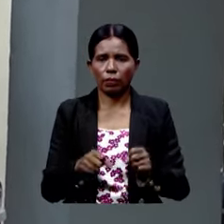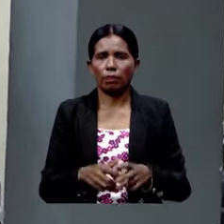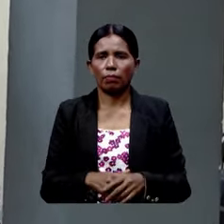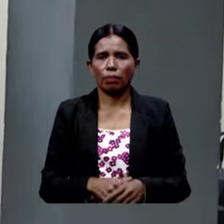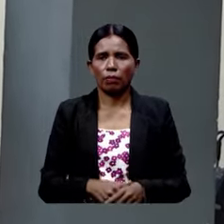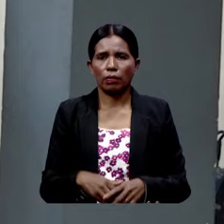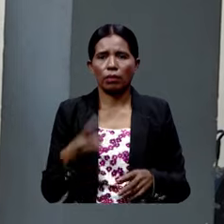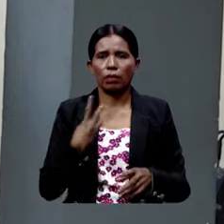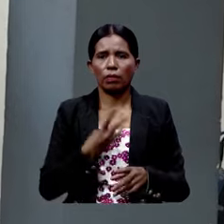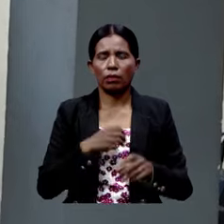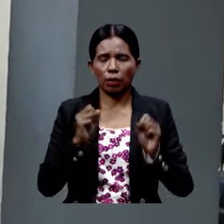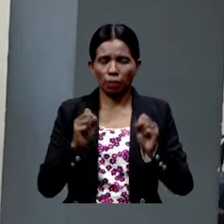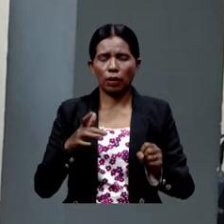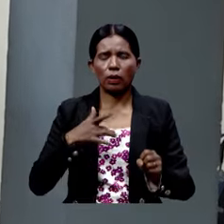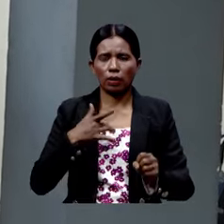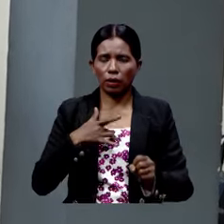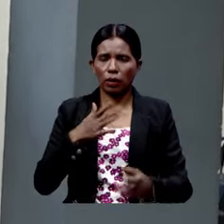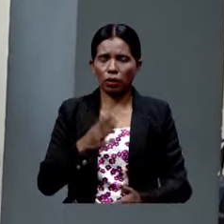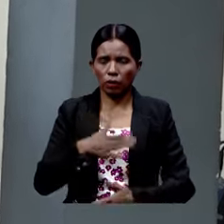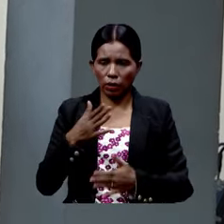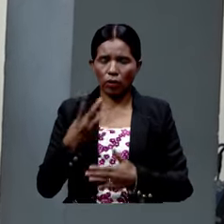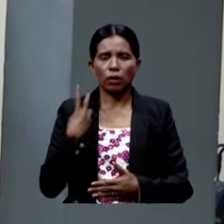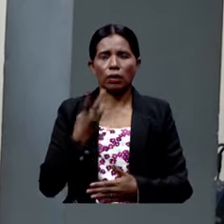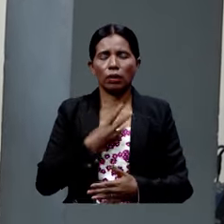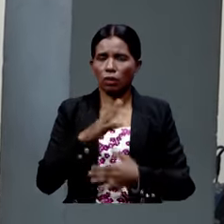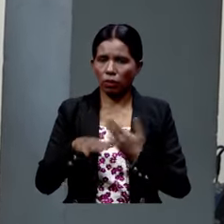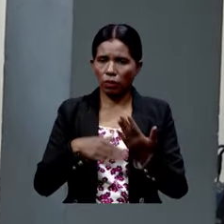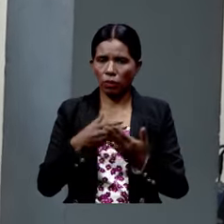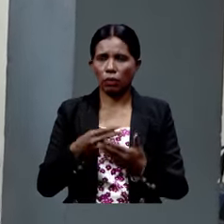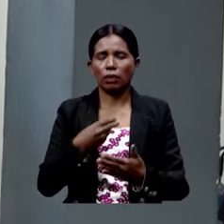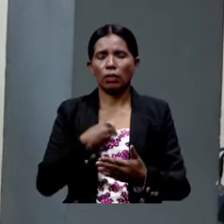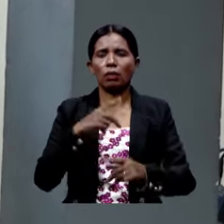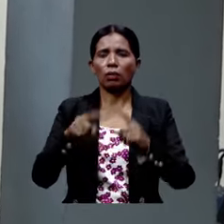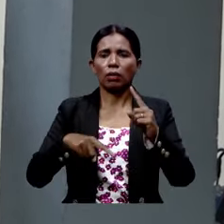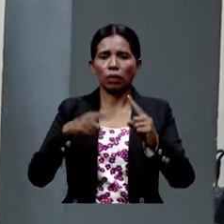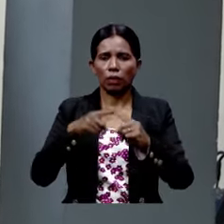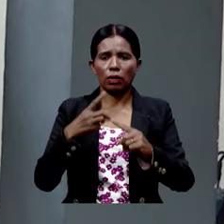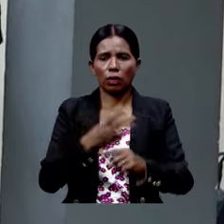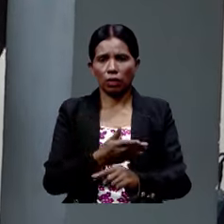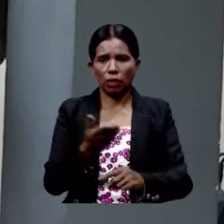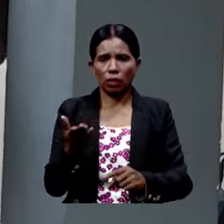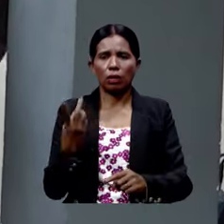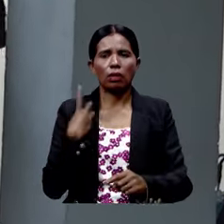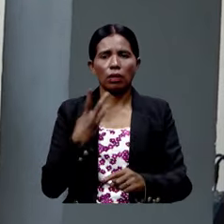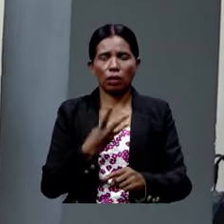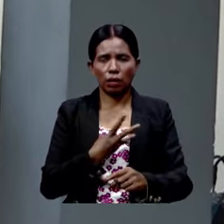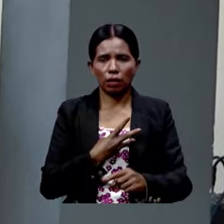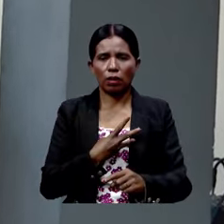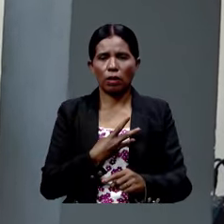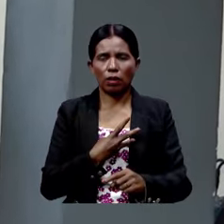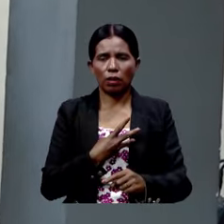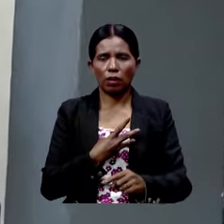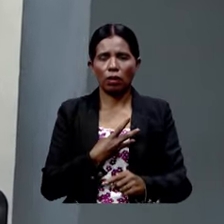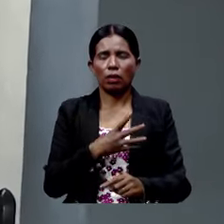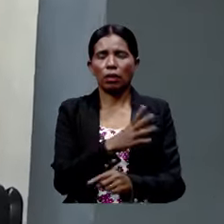E te bela sinti que solo e tu, Behira, e te lori reine valia,